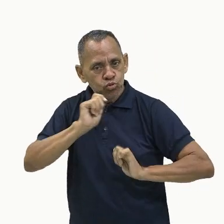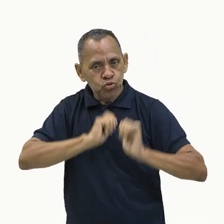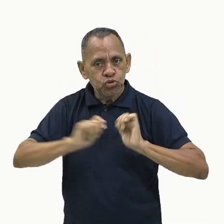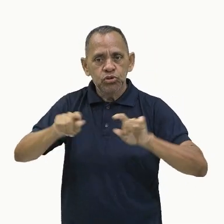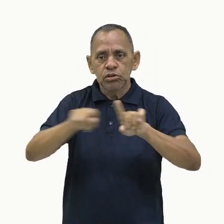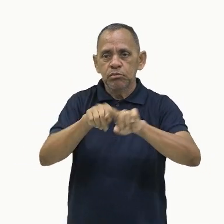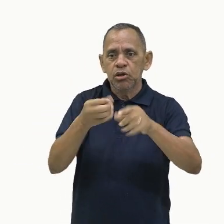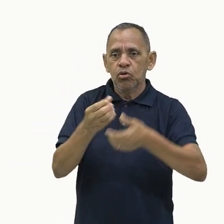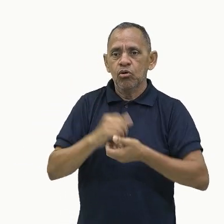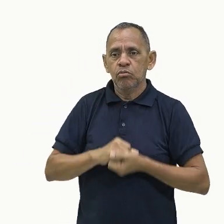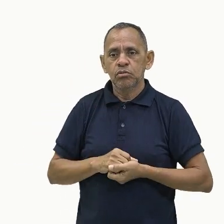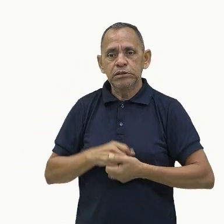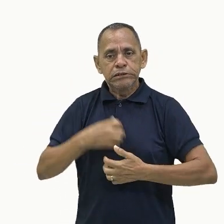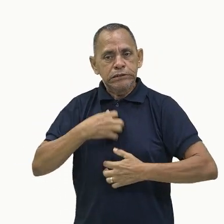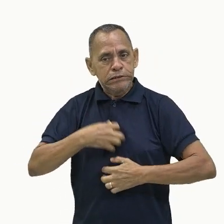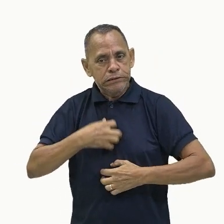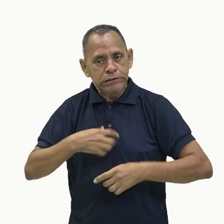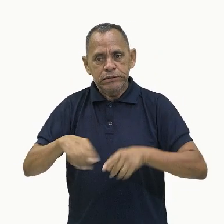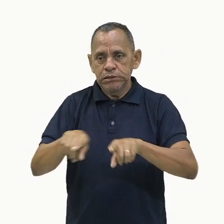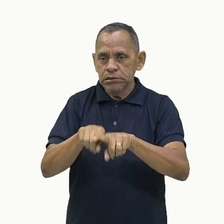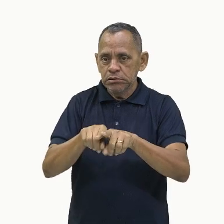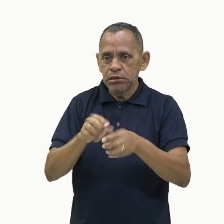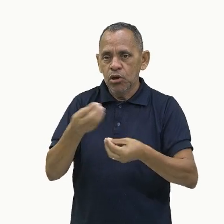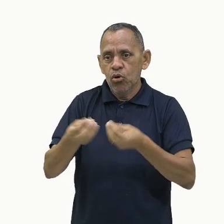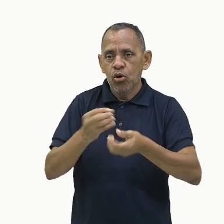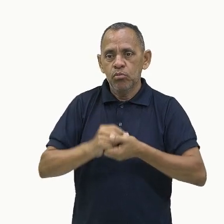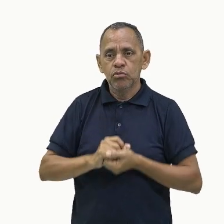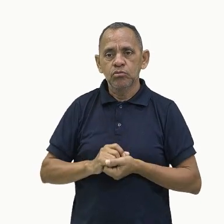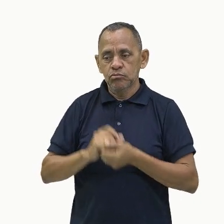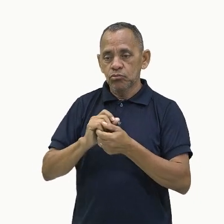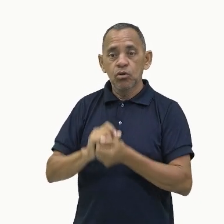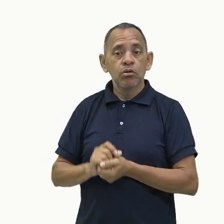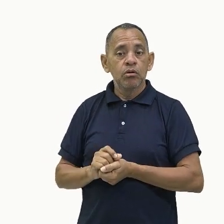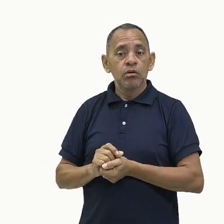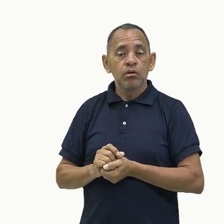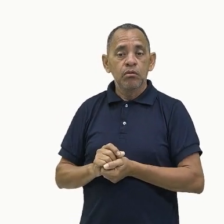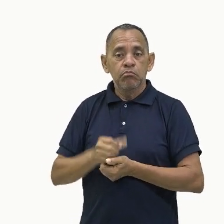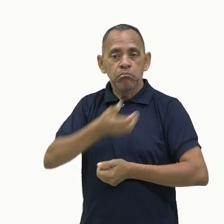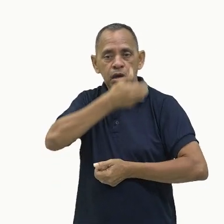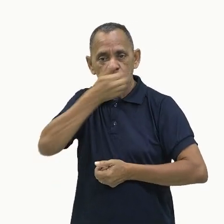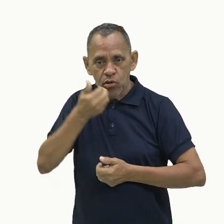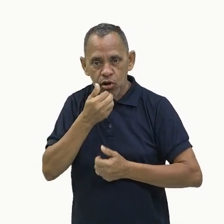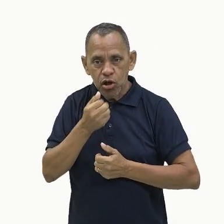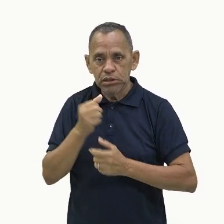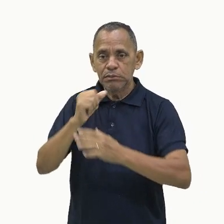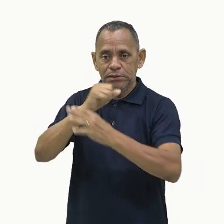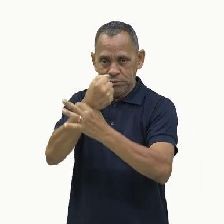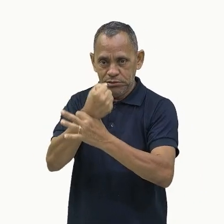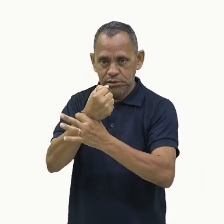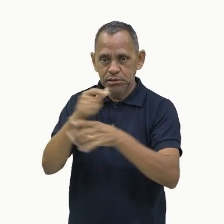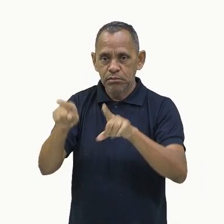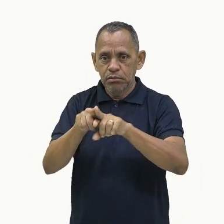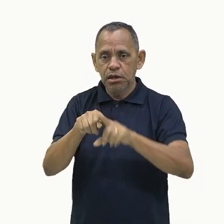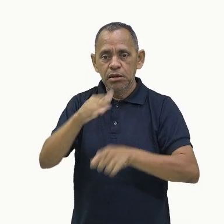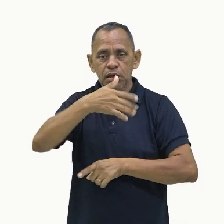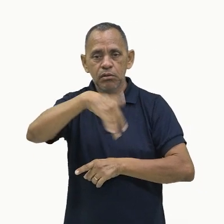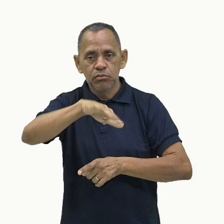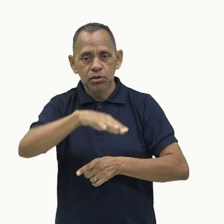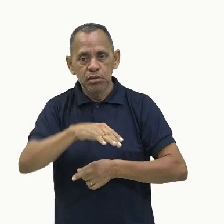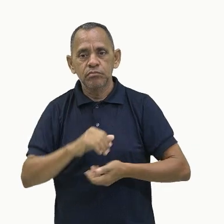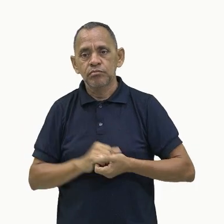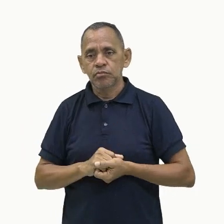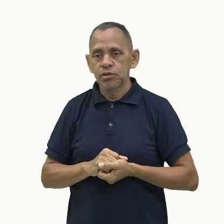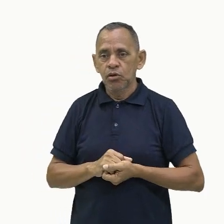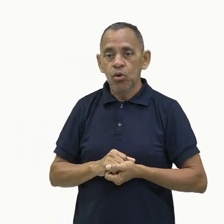ali habitam. A gente vê também, então, um aumento da segurança, onde ambientes mais seguros, né? A gente vê também uma